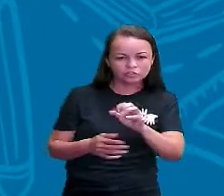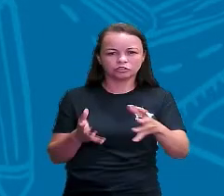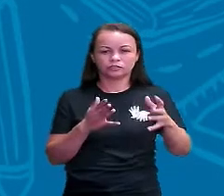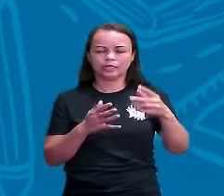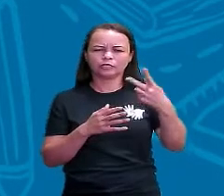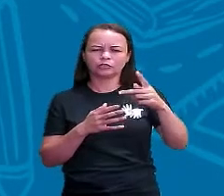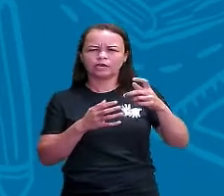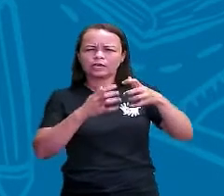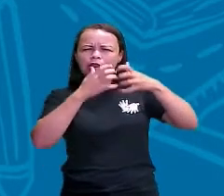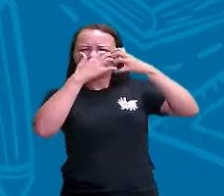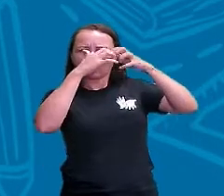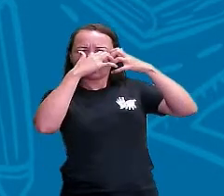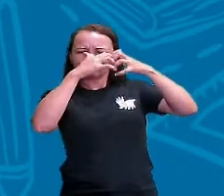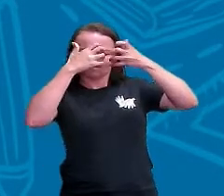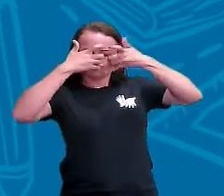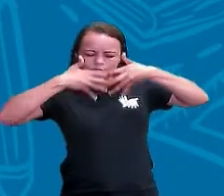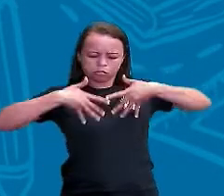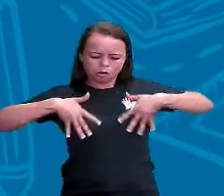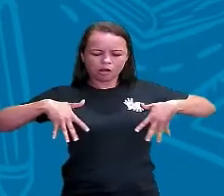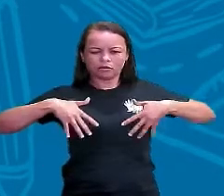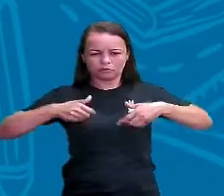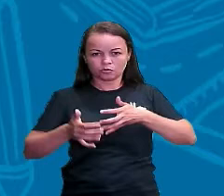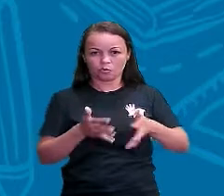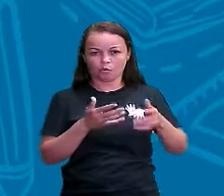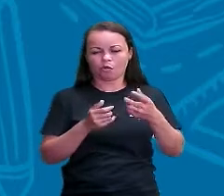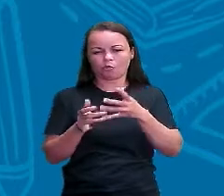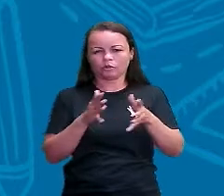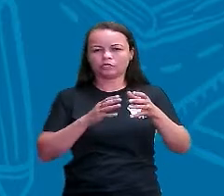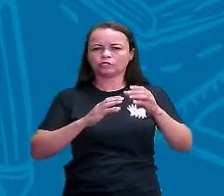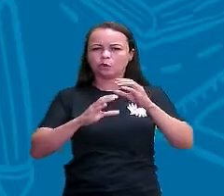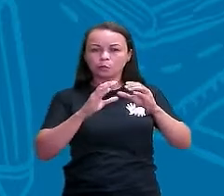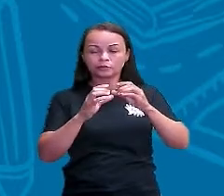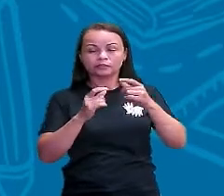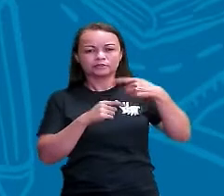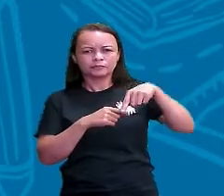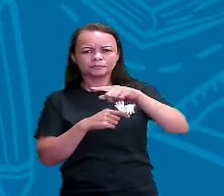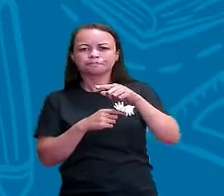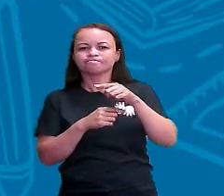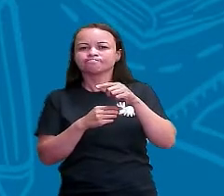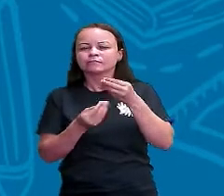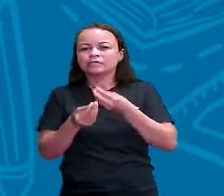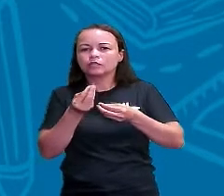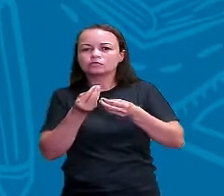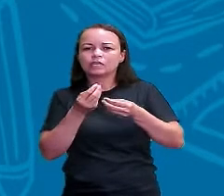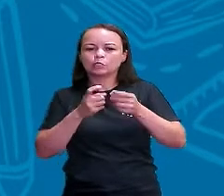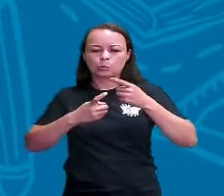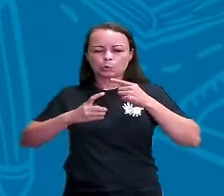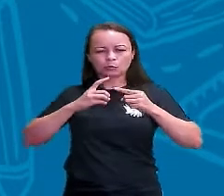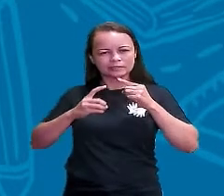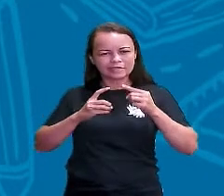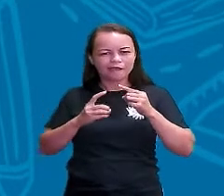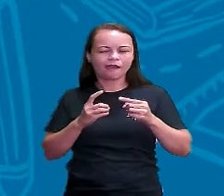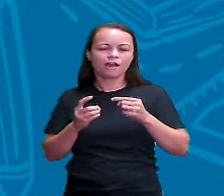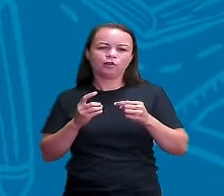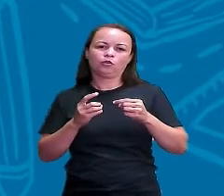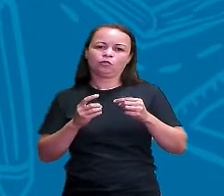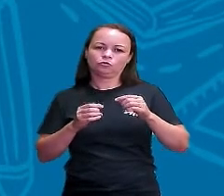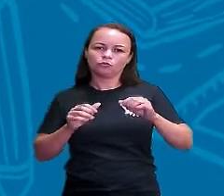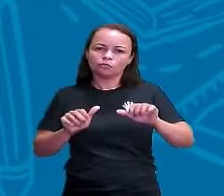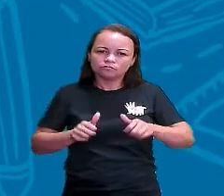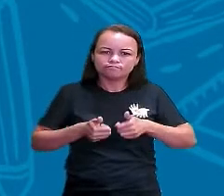sistema nervoso, tá? Então, o sistema endócrino e o sistema nervoso estão comunicando-se, ou seja, melhor, estão tendo um diálogo saudável. E aí,